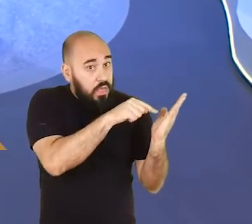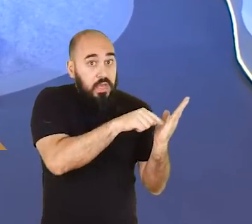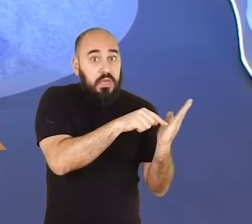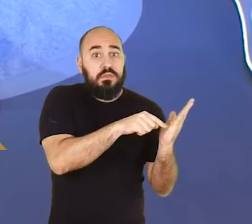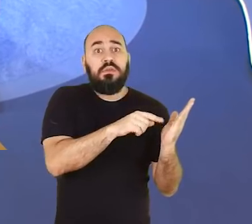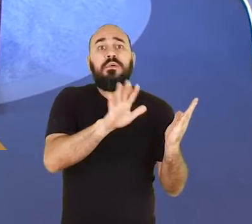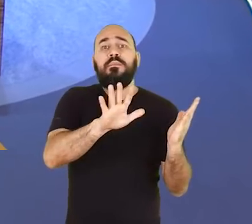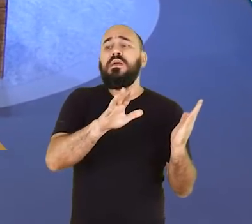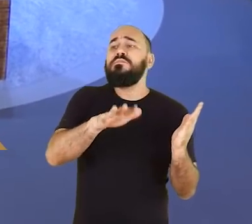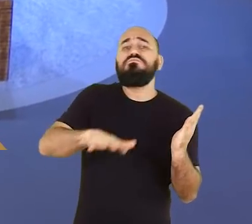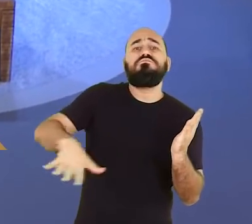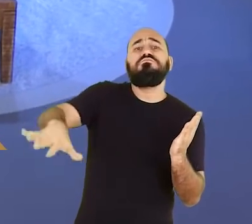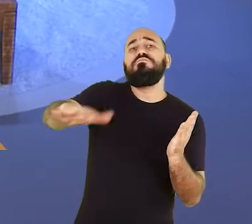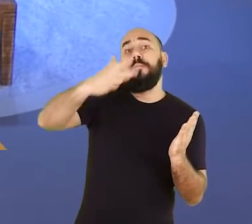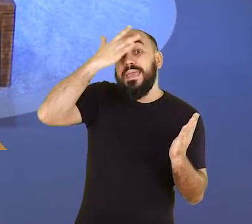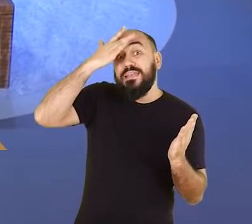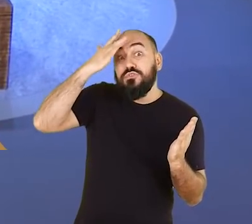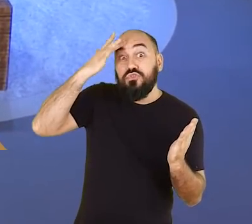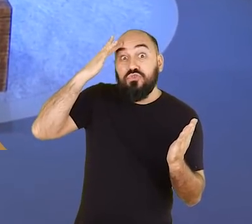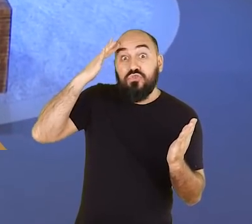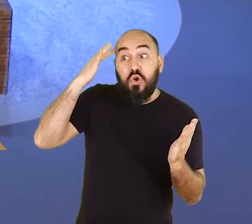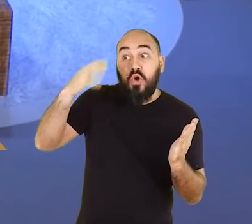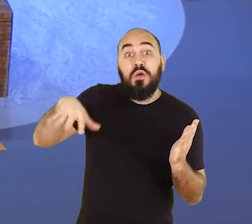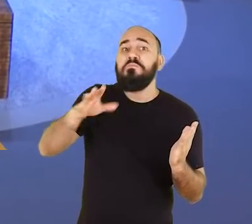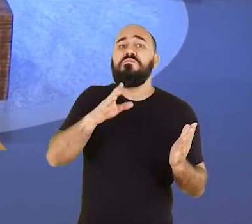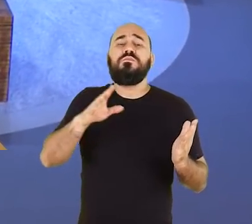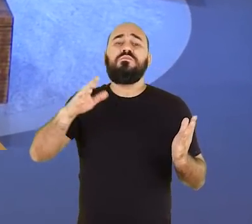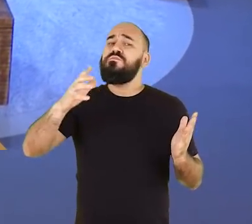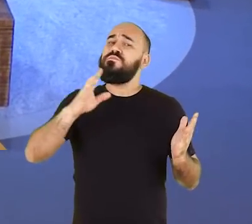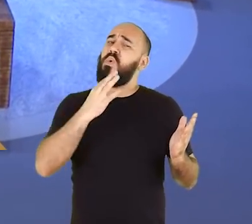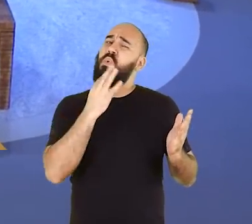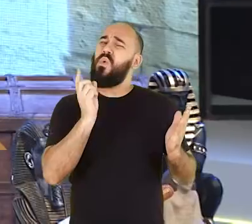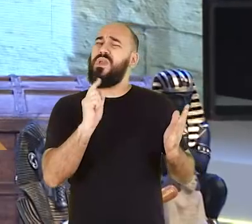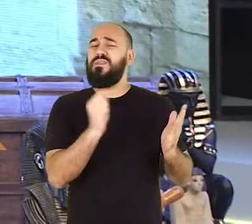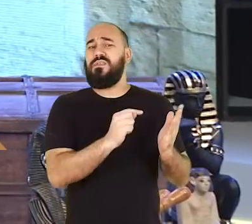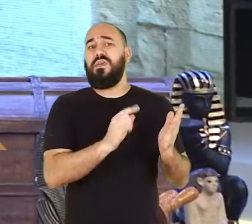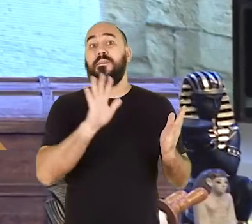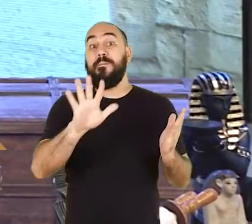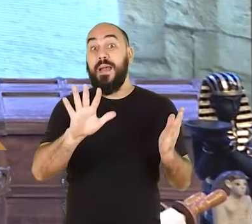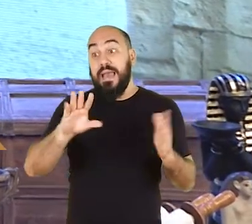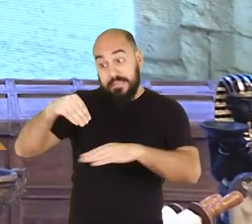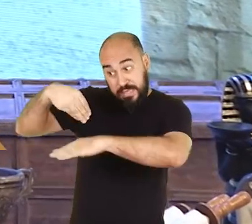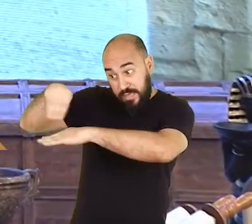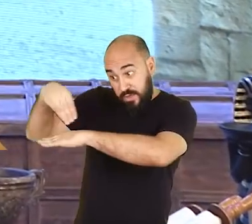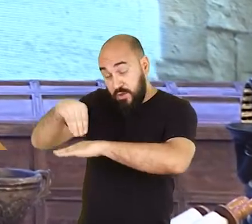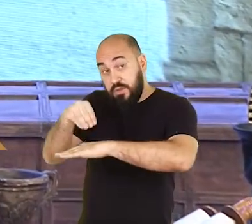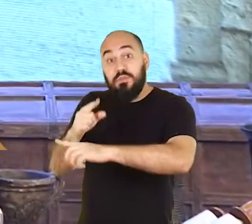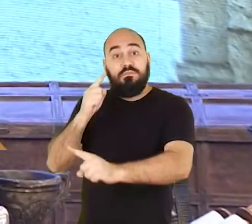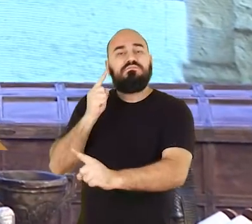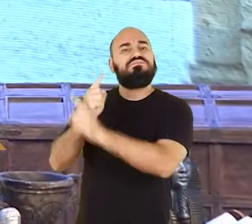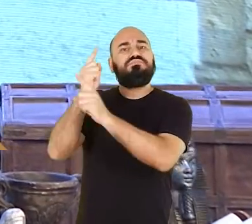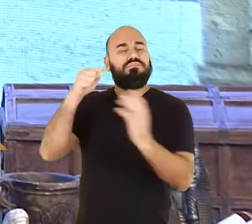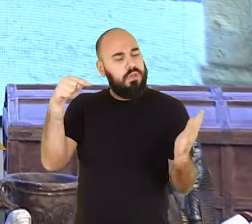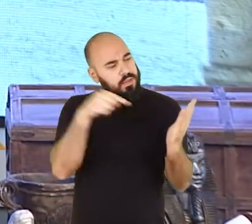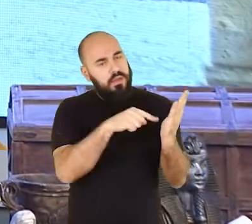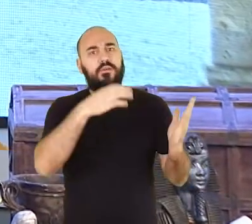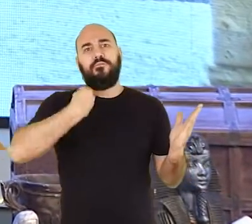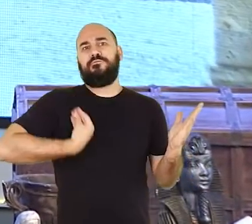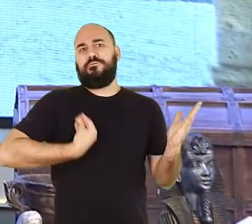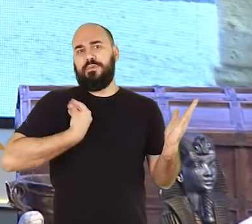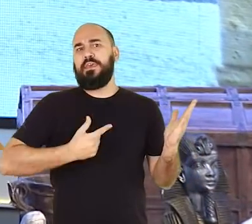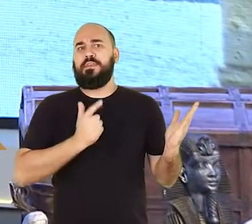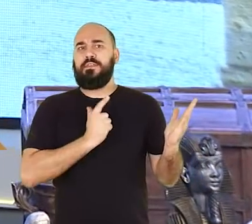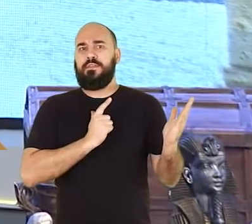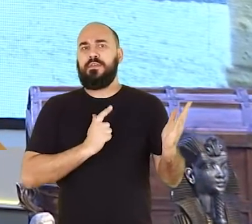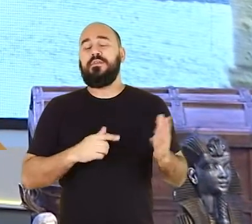história secular, mas a arqueologia os trouxe à luz. Vamos então descobrir personagens bíblicos através